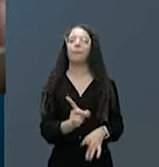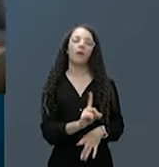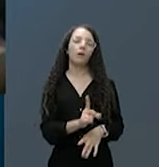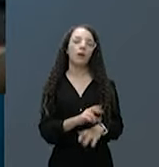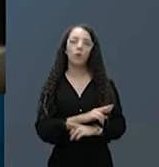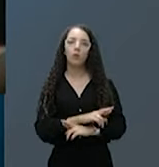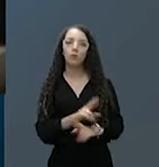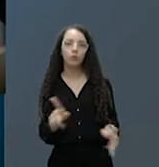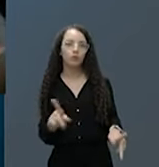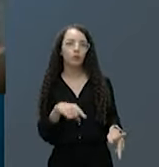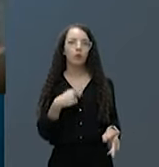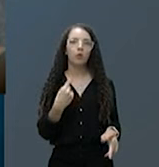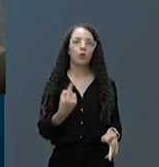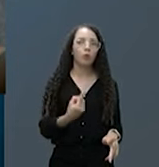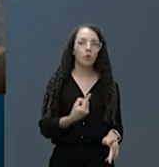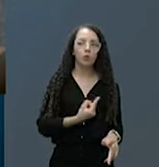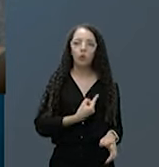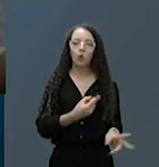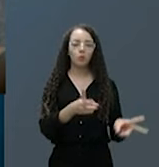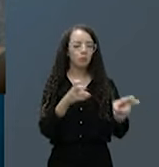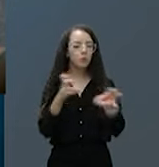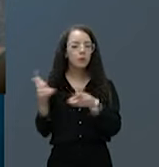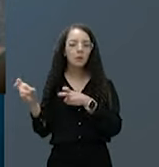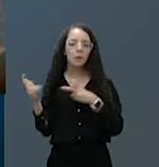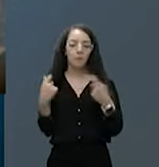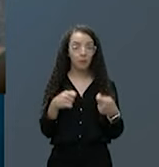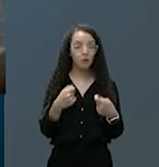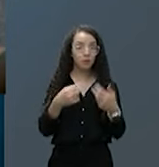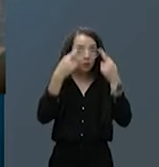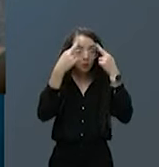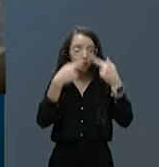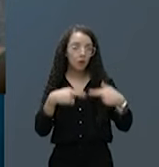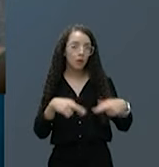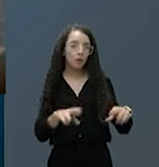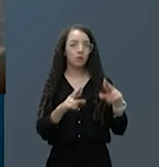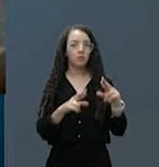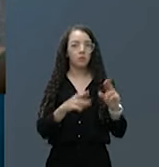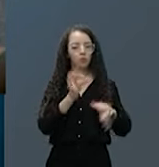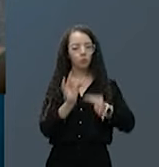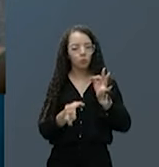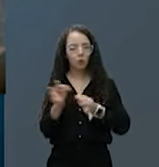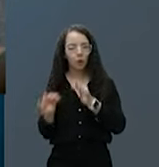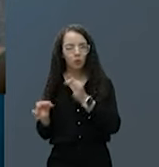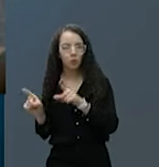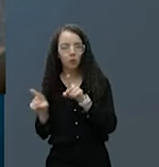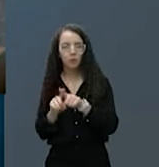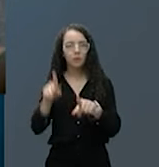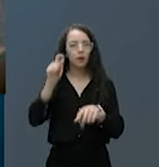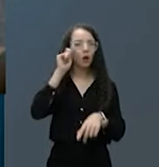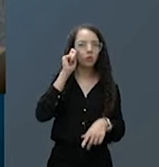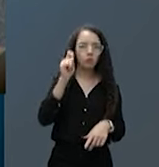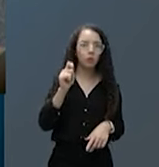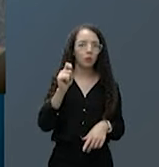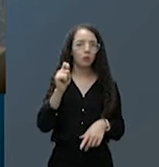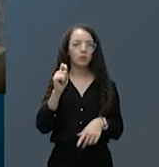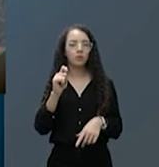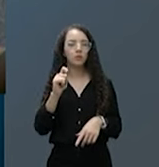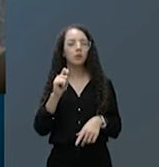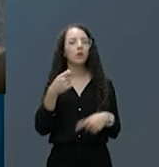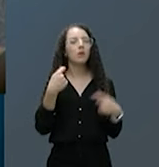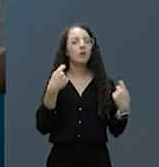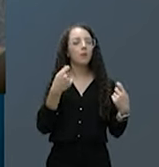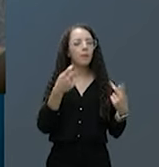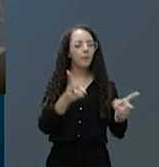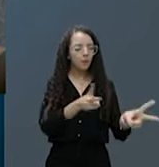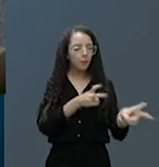dever importantes não, e devem ser respeitados não somente pelos julgadores, como também pelas partes, tendo em vista a sua